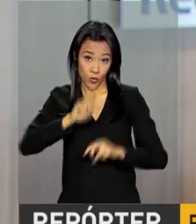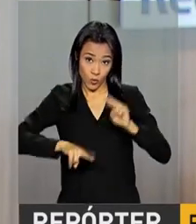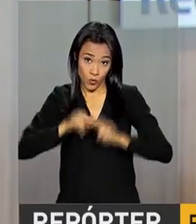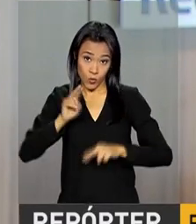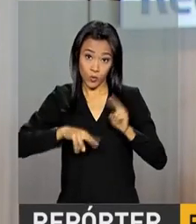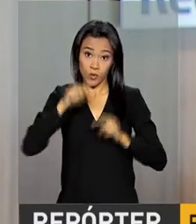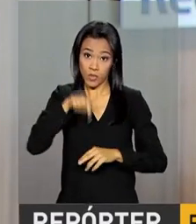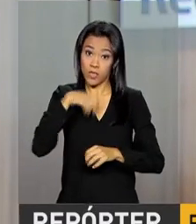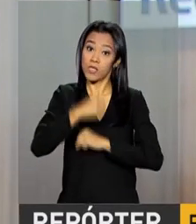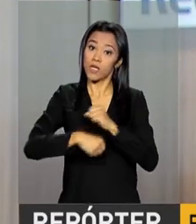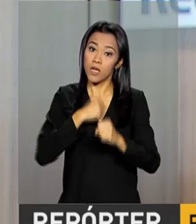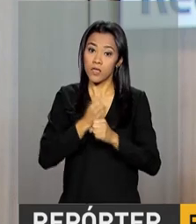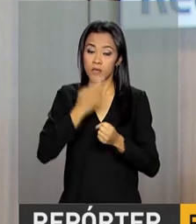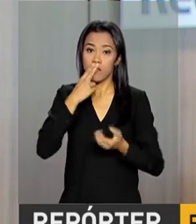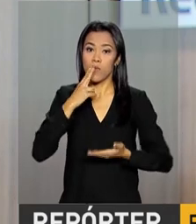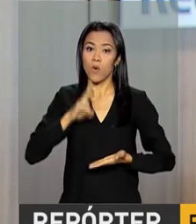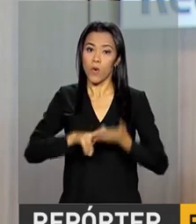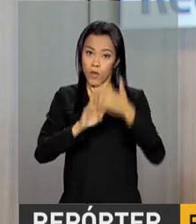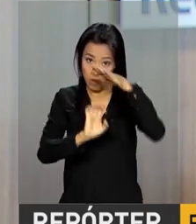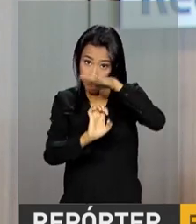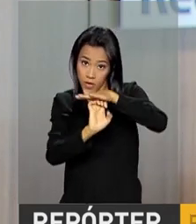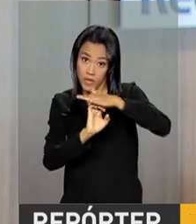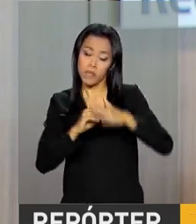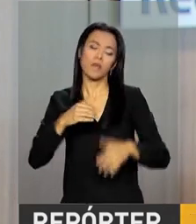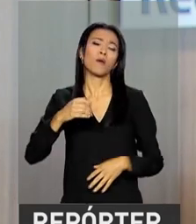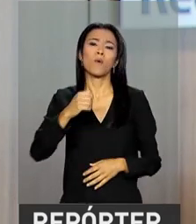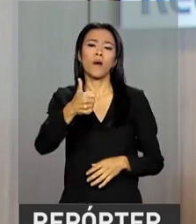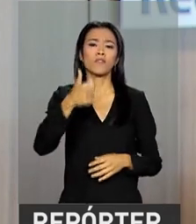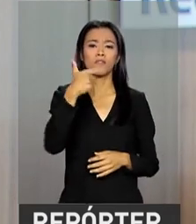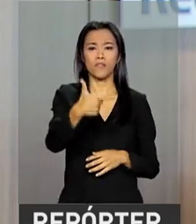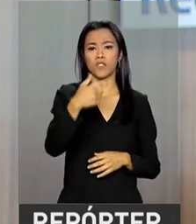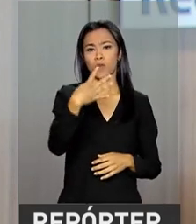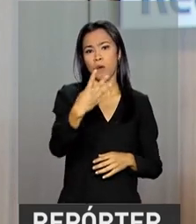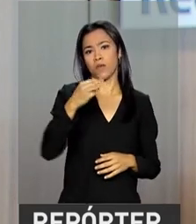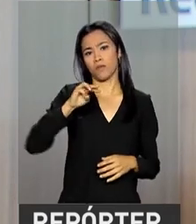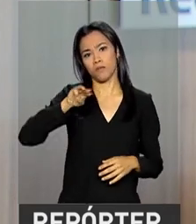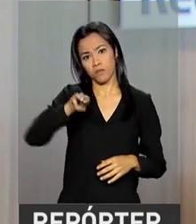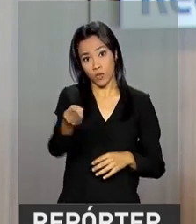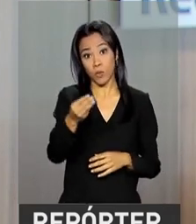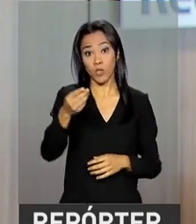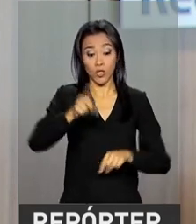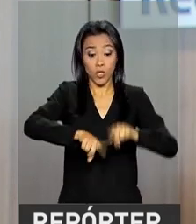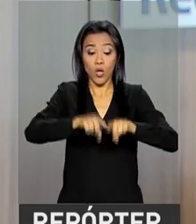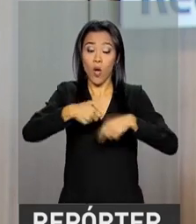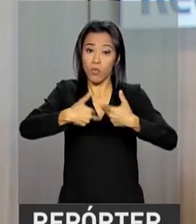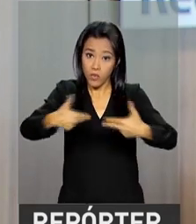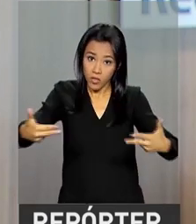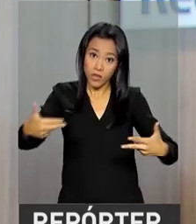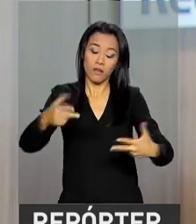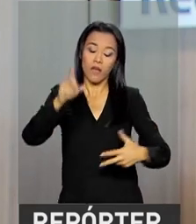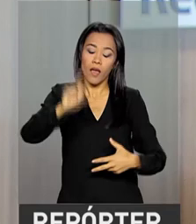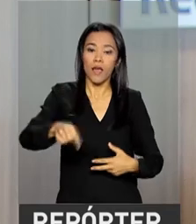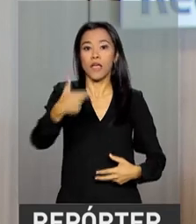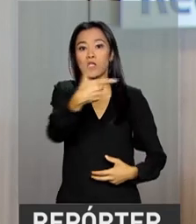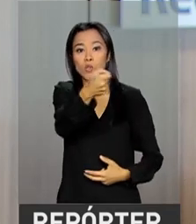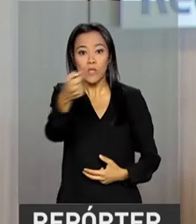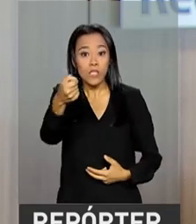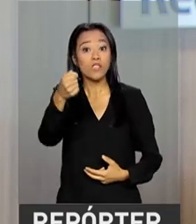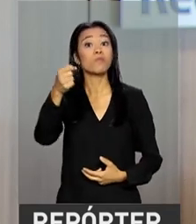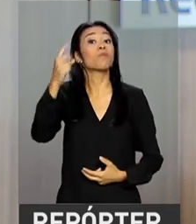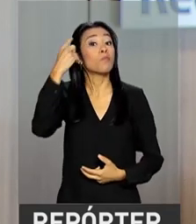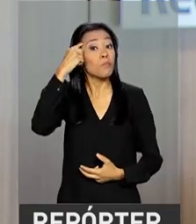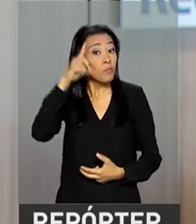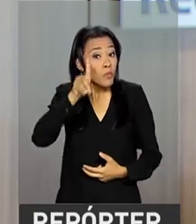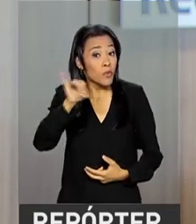registraram a entrada no país de quase 24 milhões de objetos são praticamente 200 mil pacotes por dia